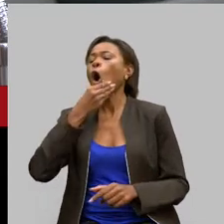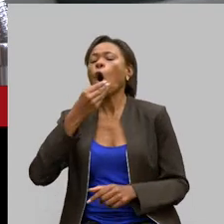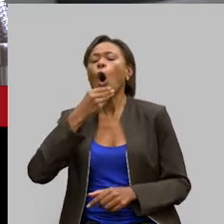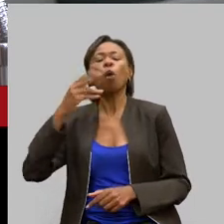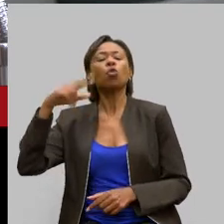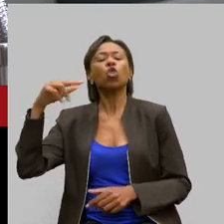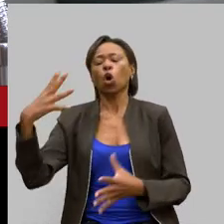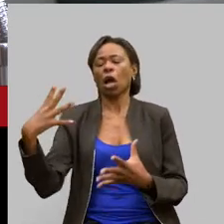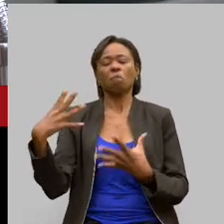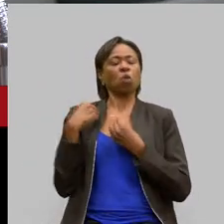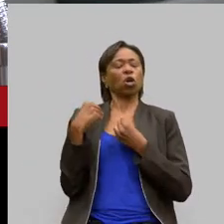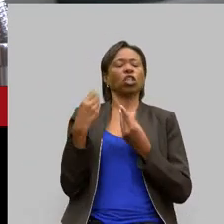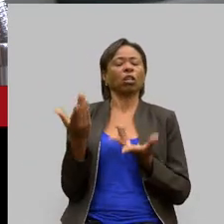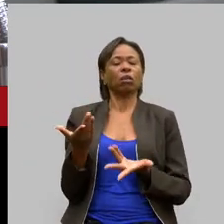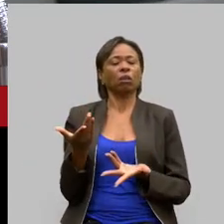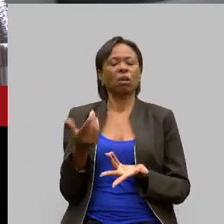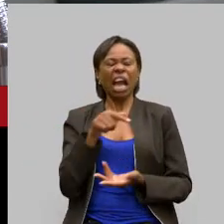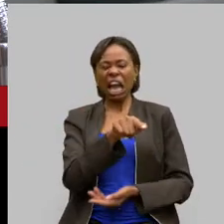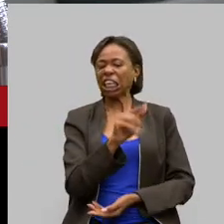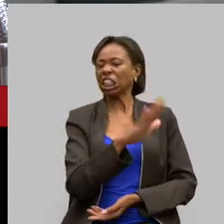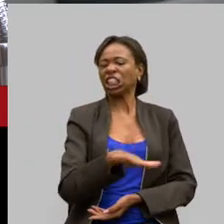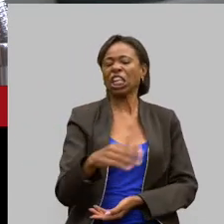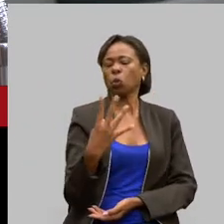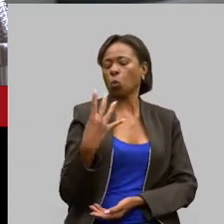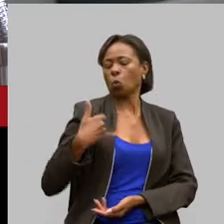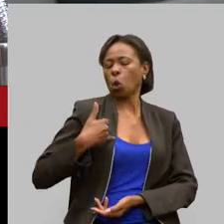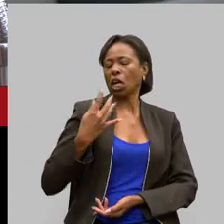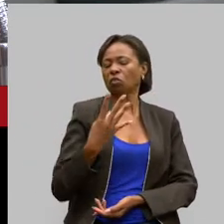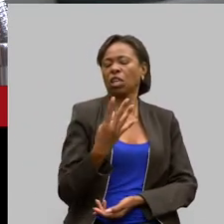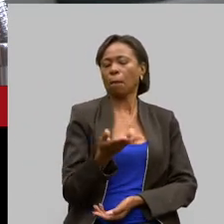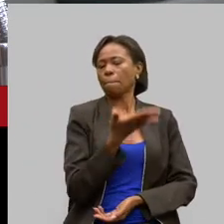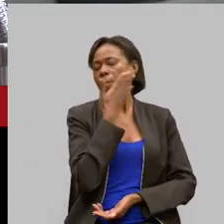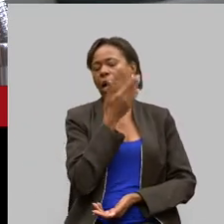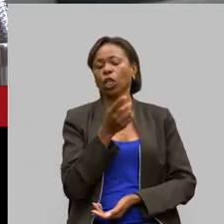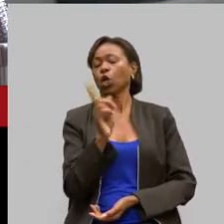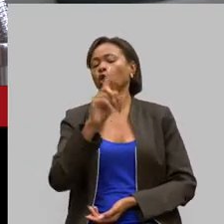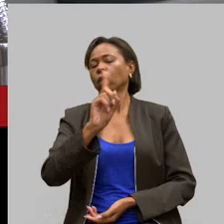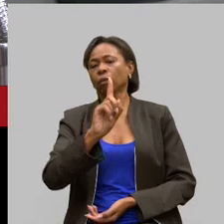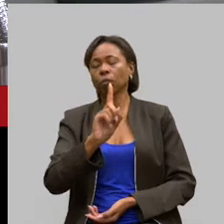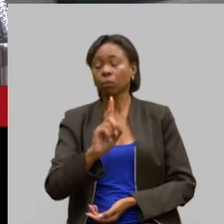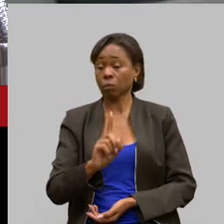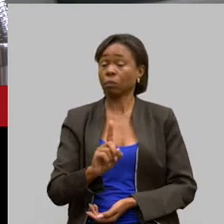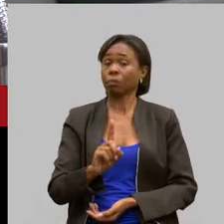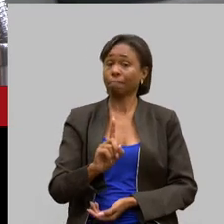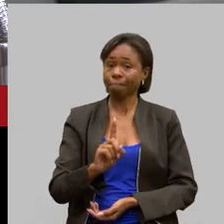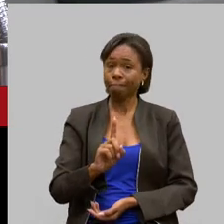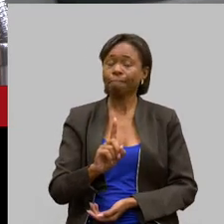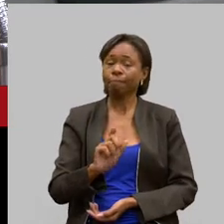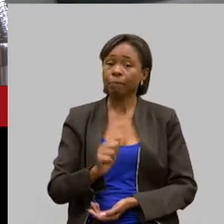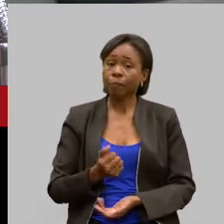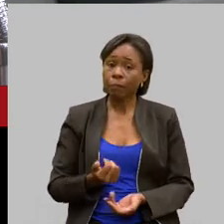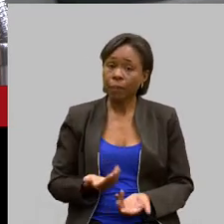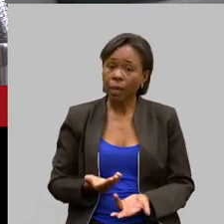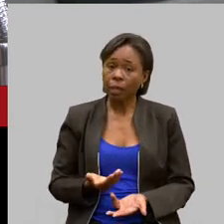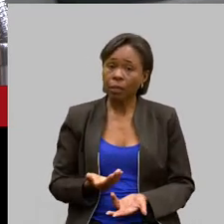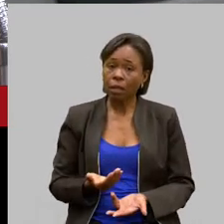a mão na que vai me dar um tapa na cara então isso é só um